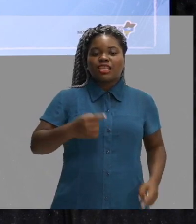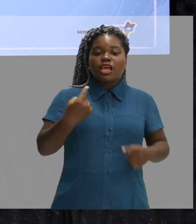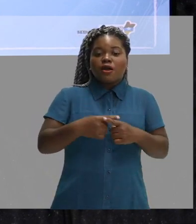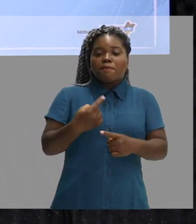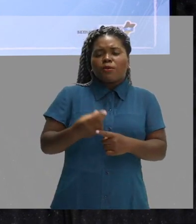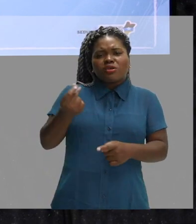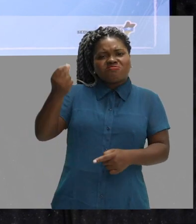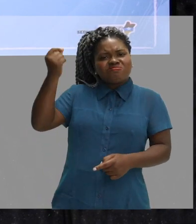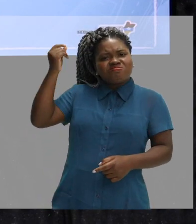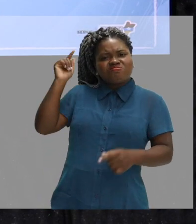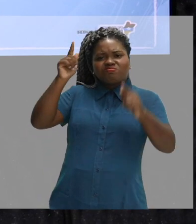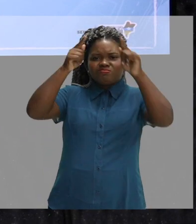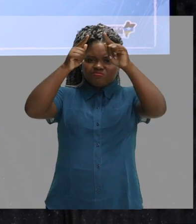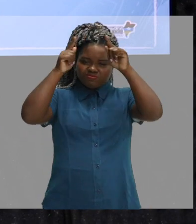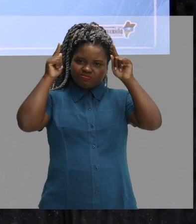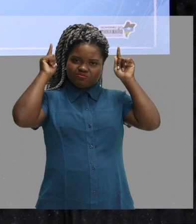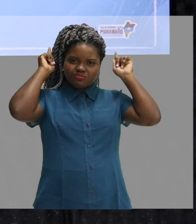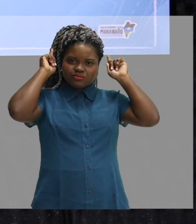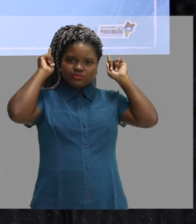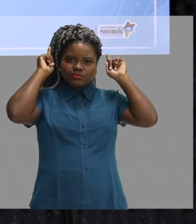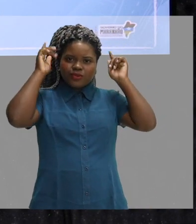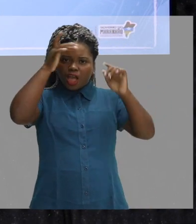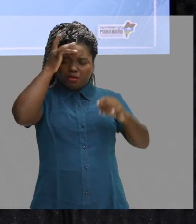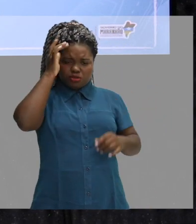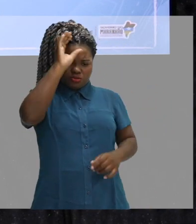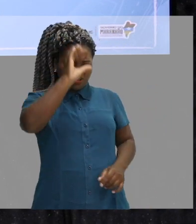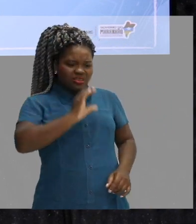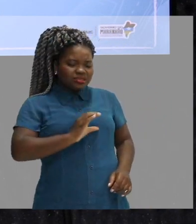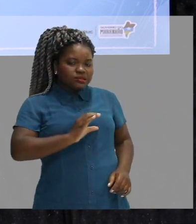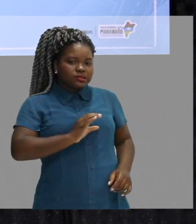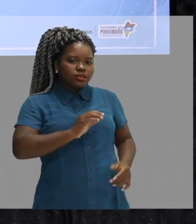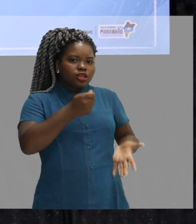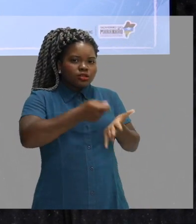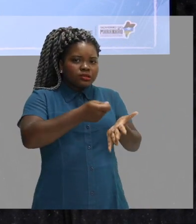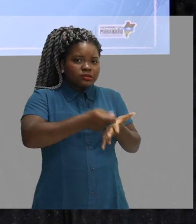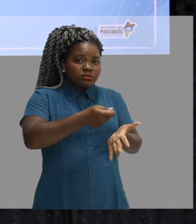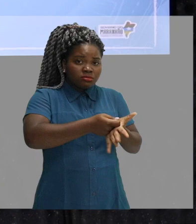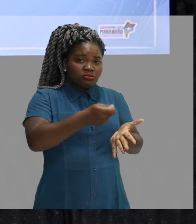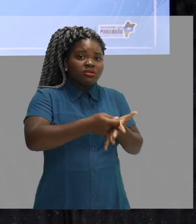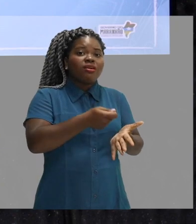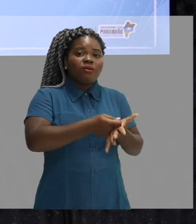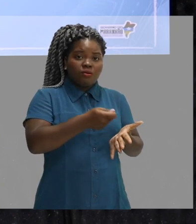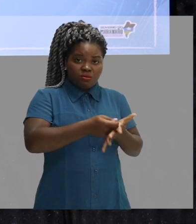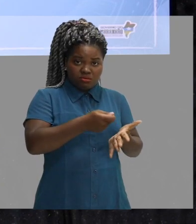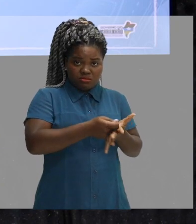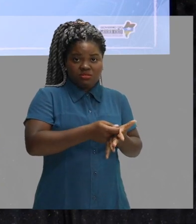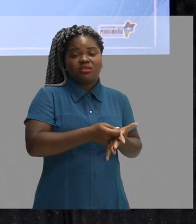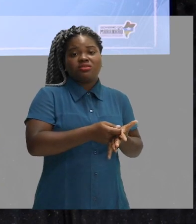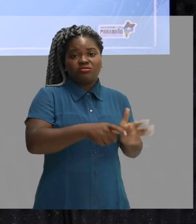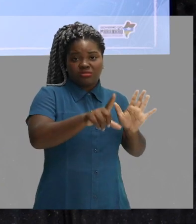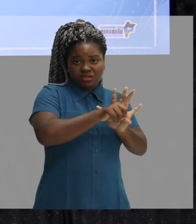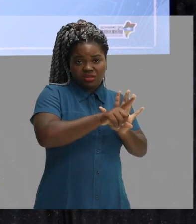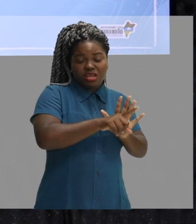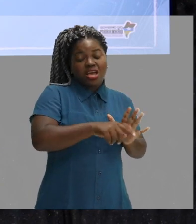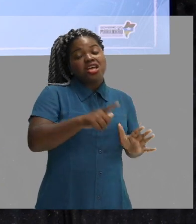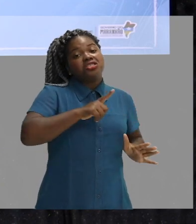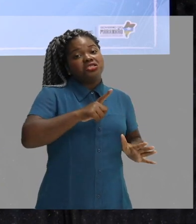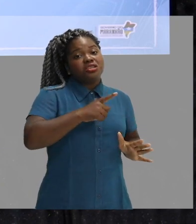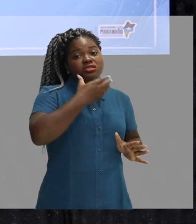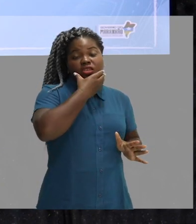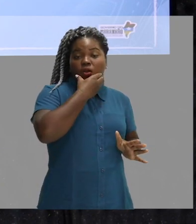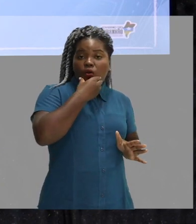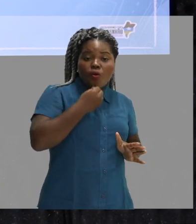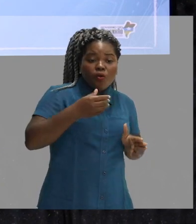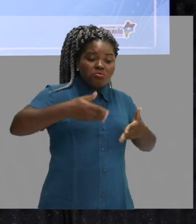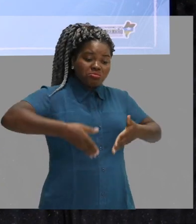Antiga, lá em Atenas, para ser cidadão você tinha que cumprir vários requisitos. Tinha que ser homem, nascido em